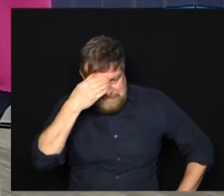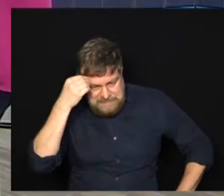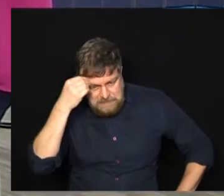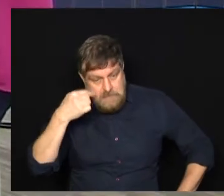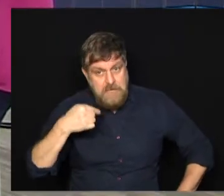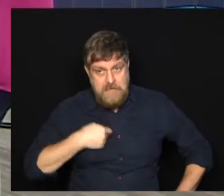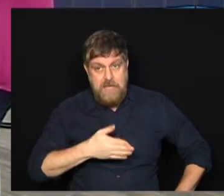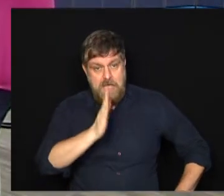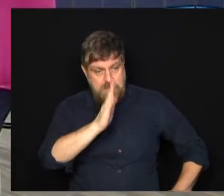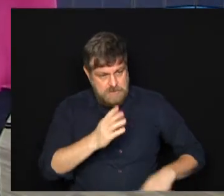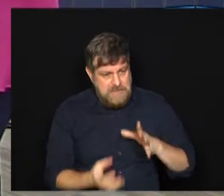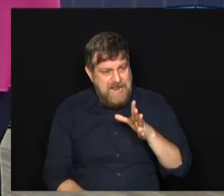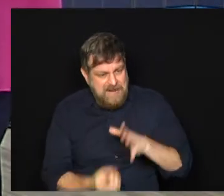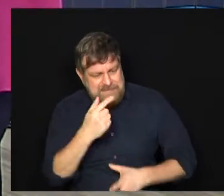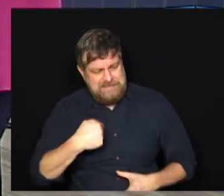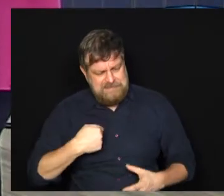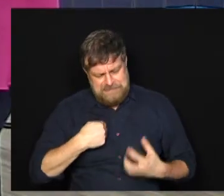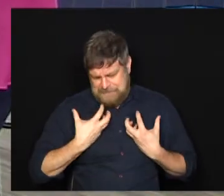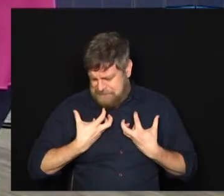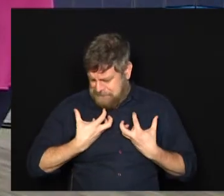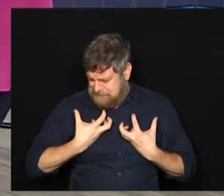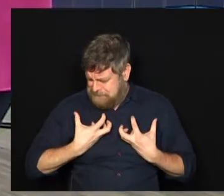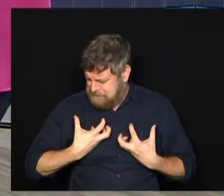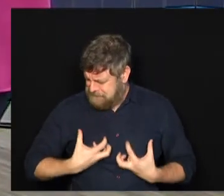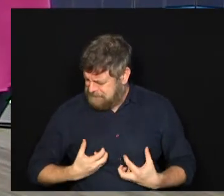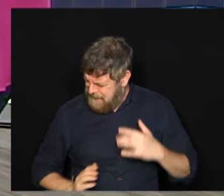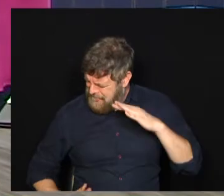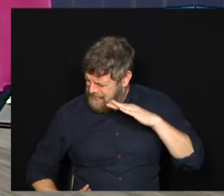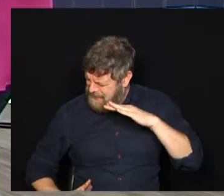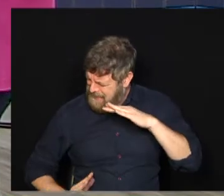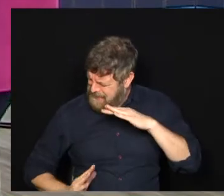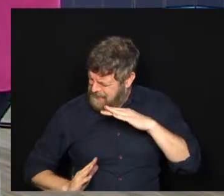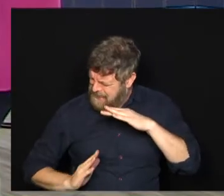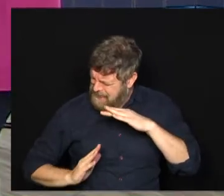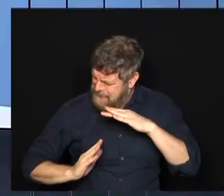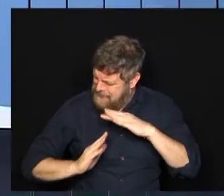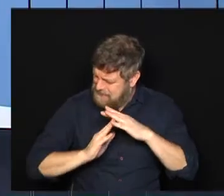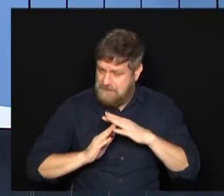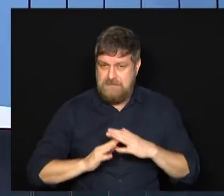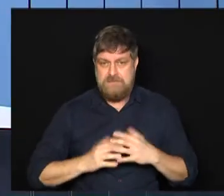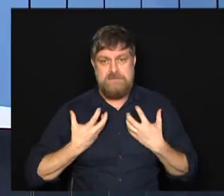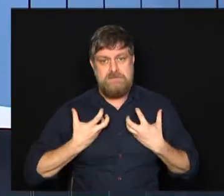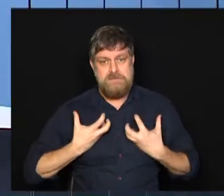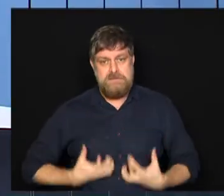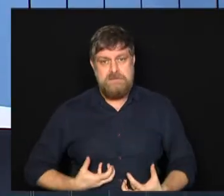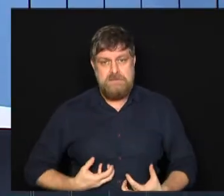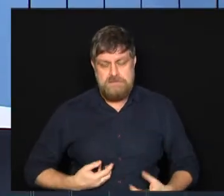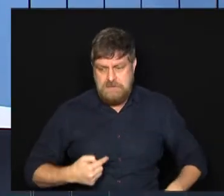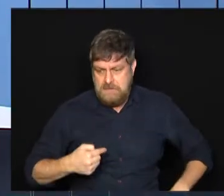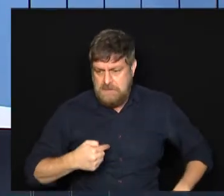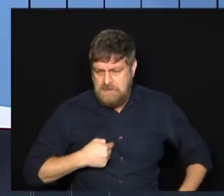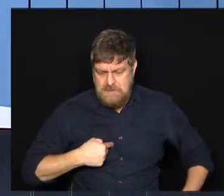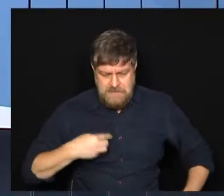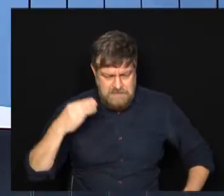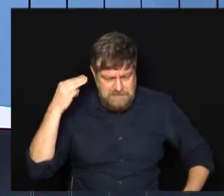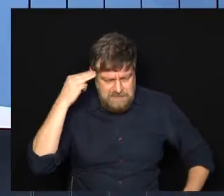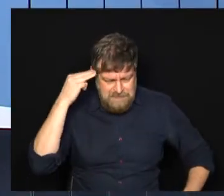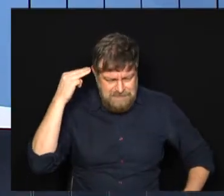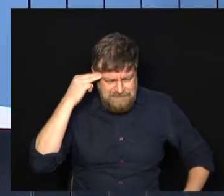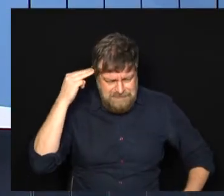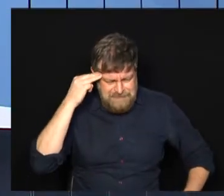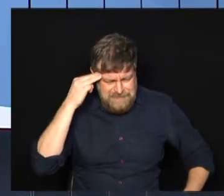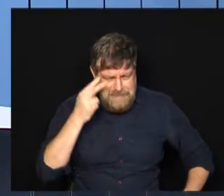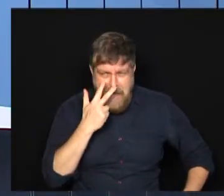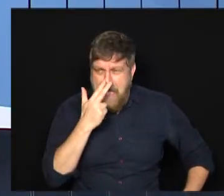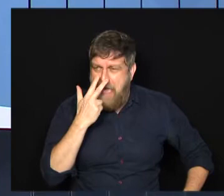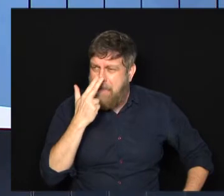situação parecida de ter estresse, assim, chegar no nível 5 do estresse, no nível mais alto, e ficar com essa fadiga mental